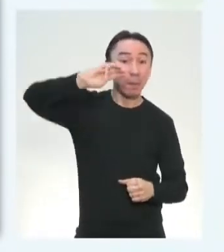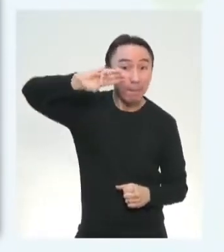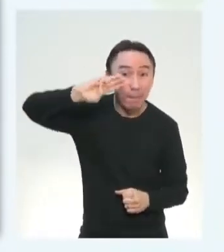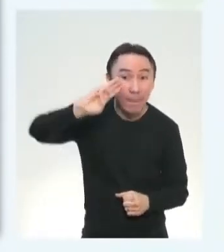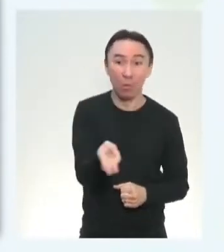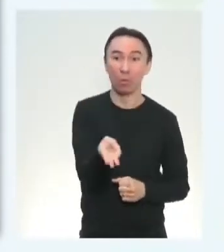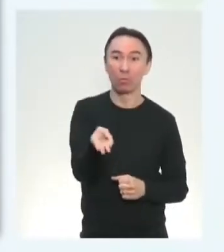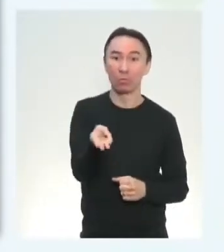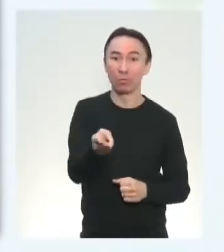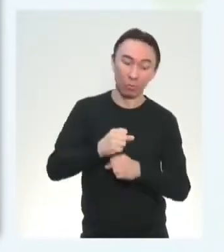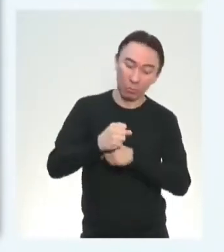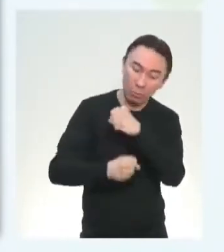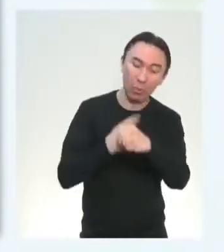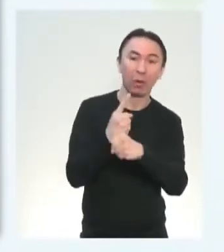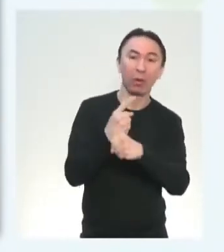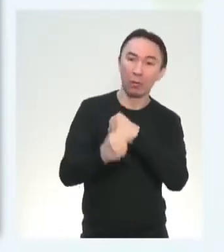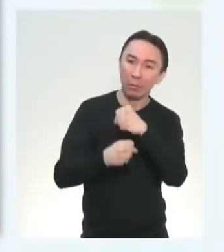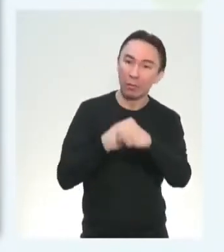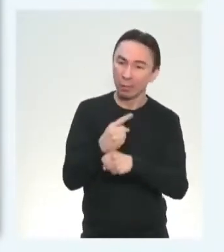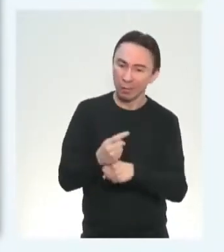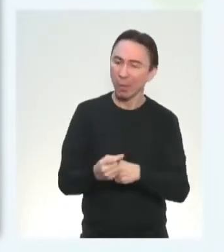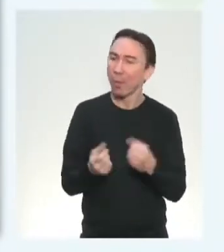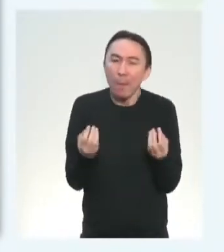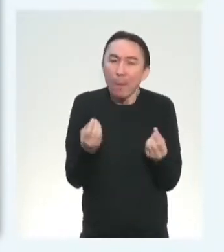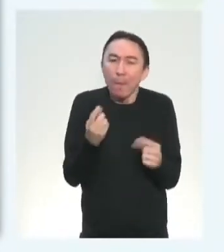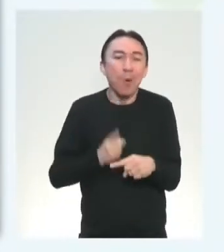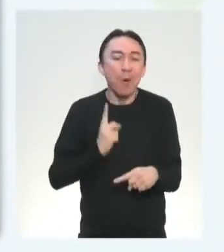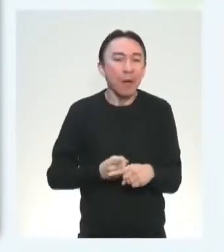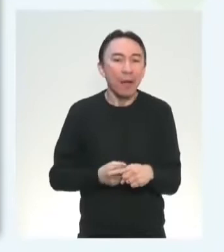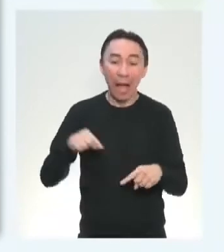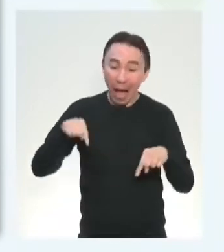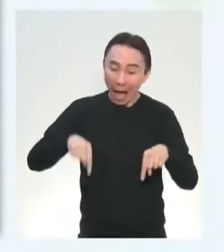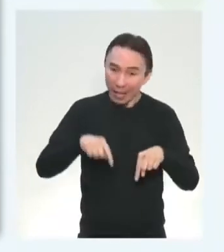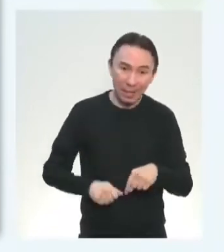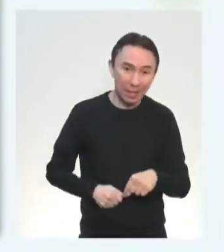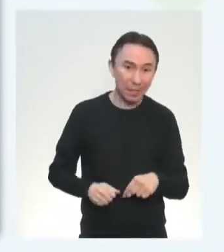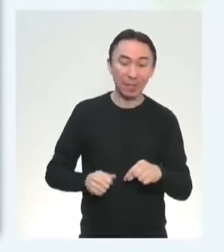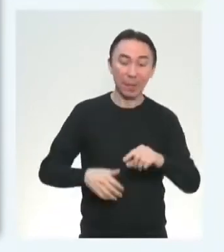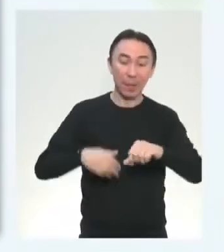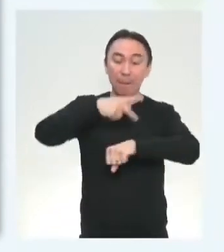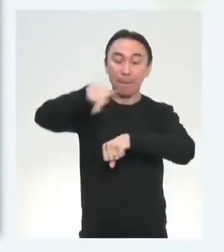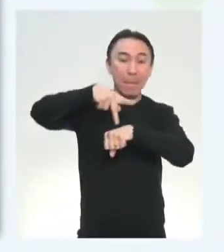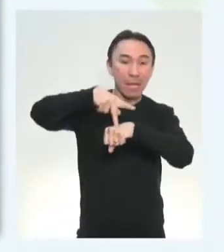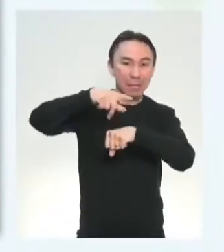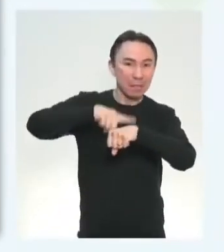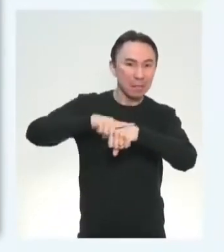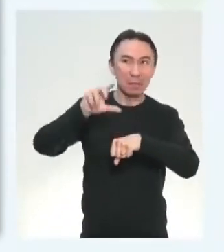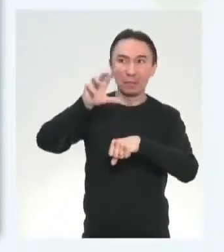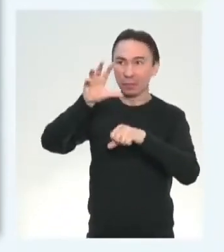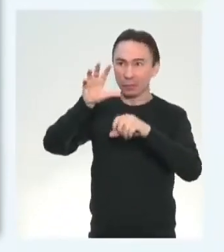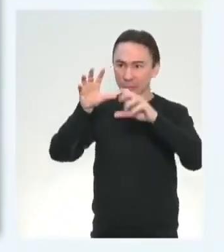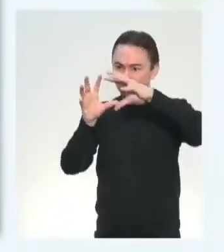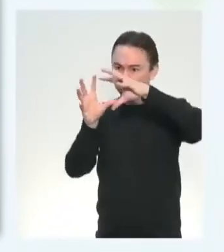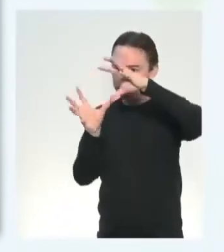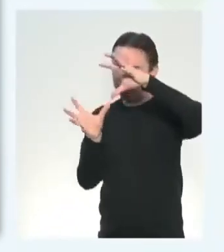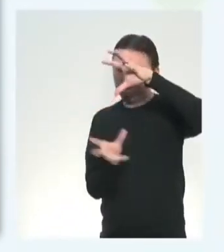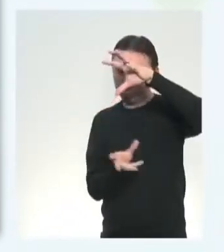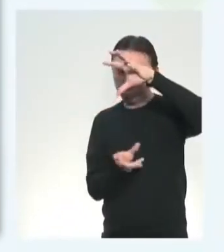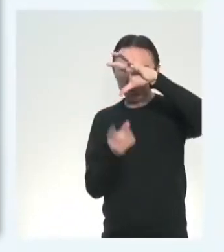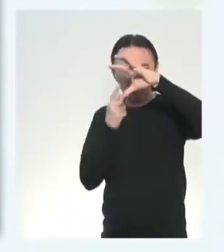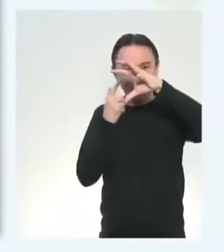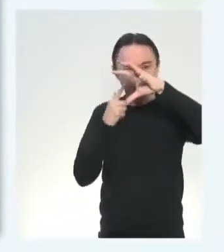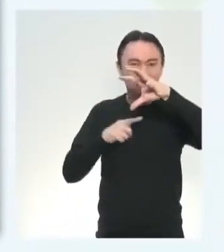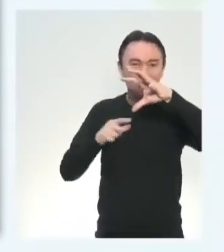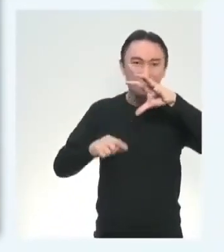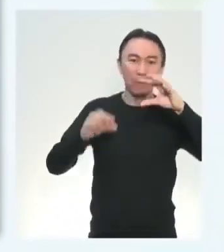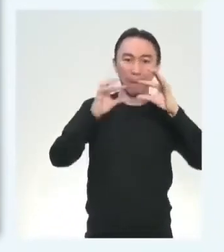é geográfica. É o maior país da zona tropical do planeta. Área central, onde o clima é mais quente e,